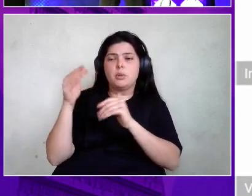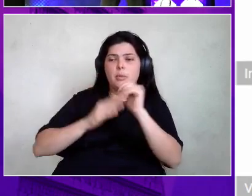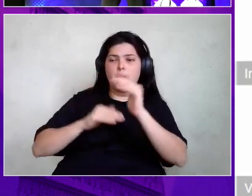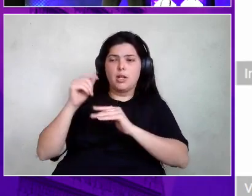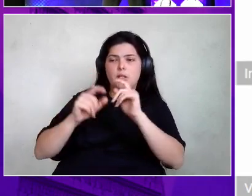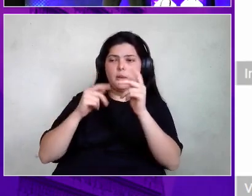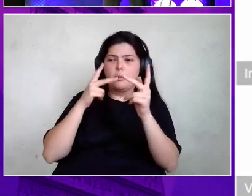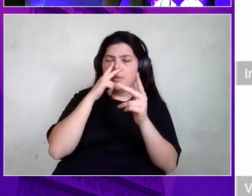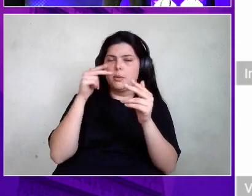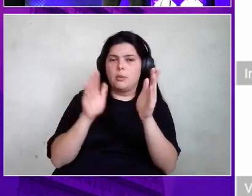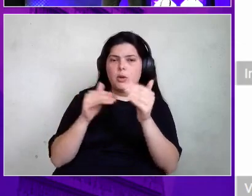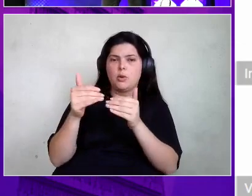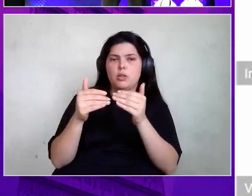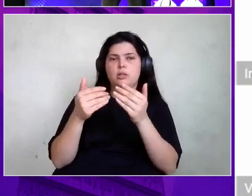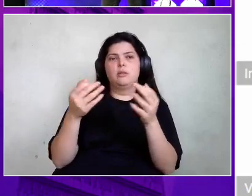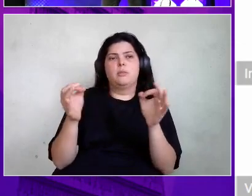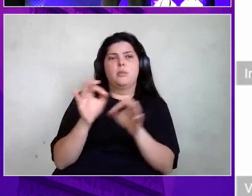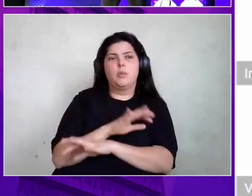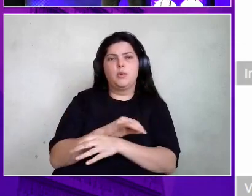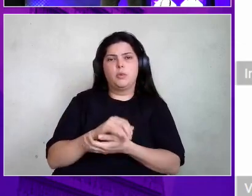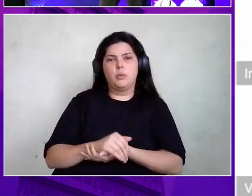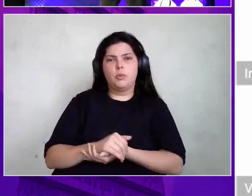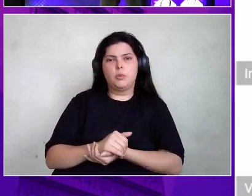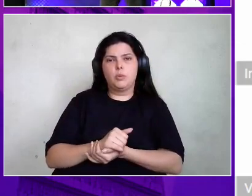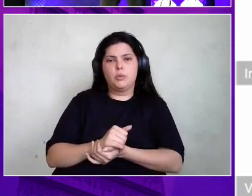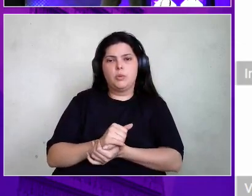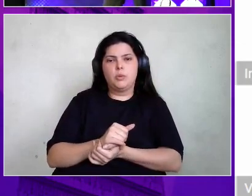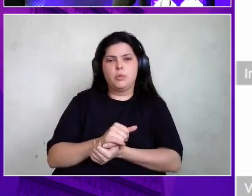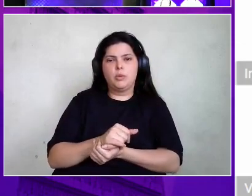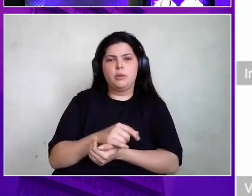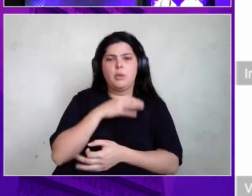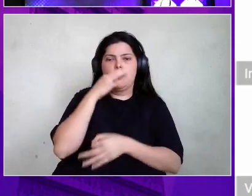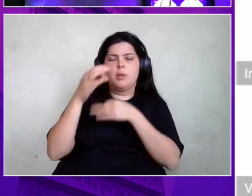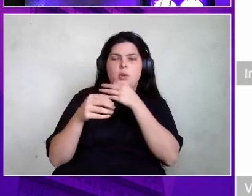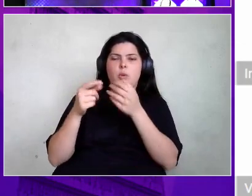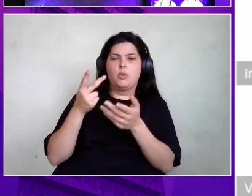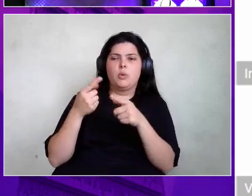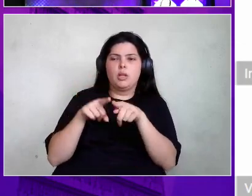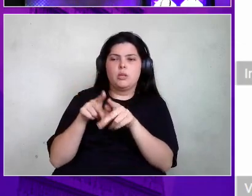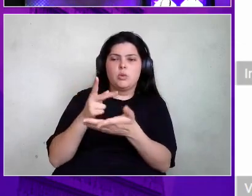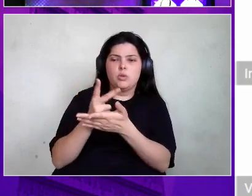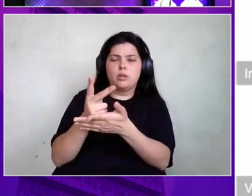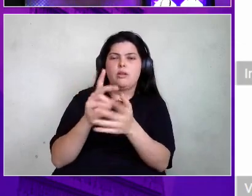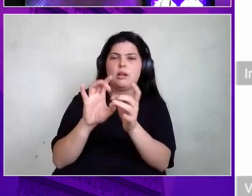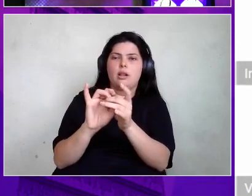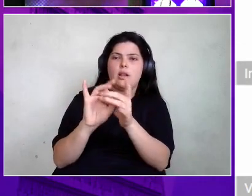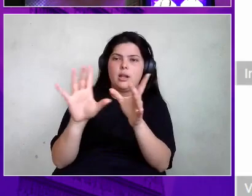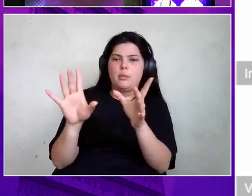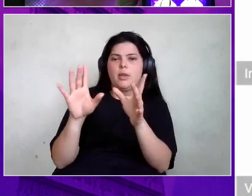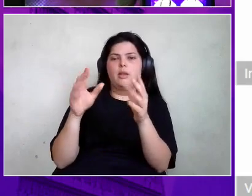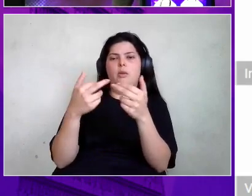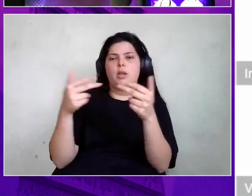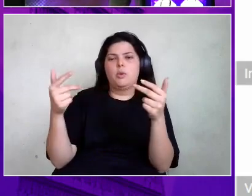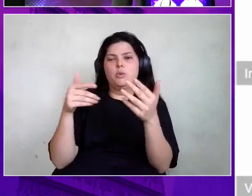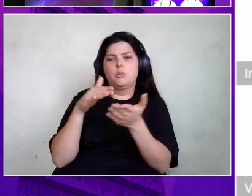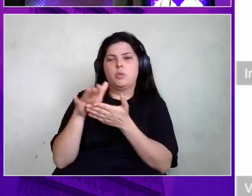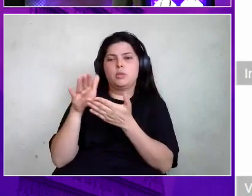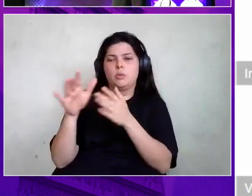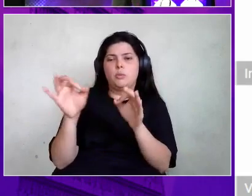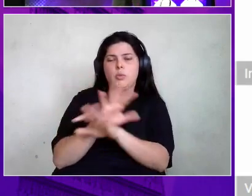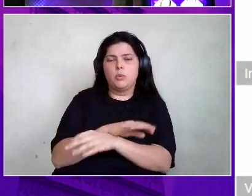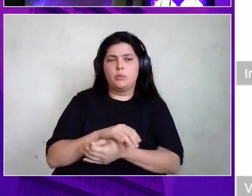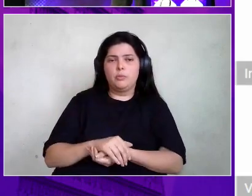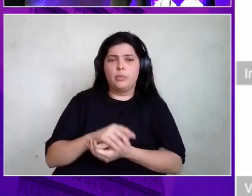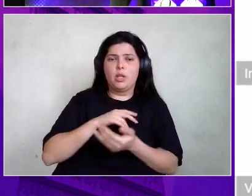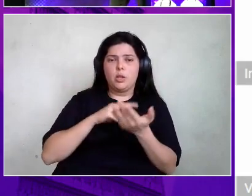que saiu lá do meu ponto da integração contínua, aí eu vou liberar esse recurso em produção. Então, vem aqui, eu tenho um desenho, é um